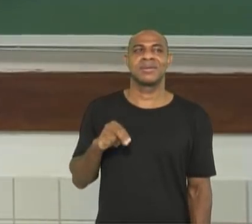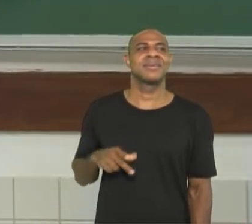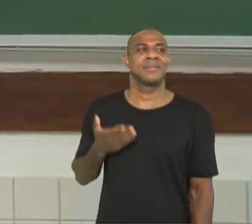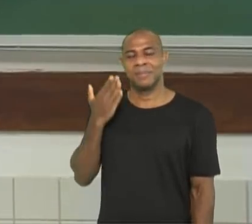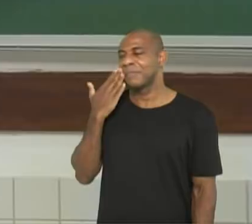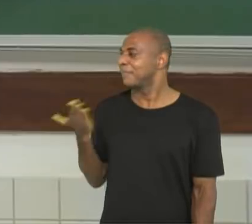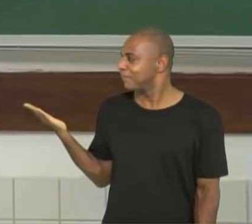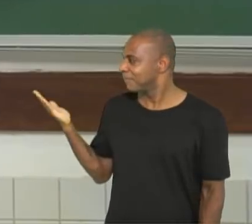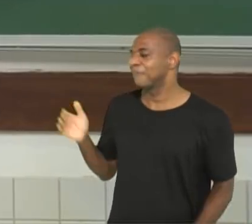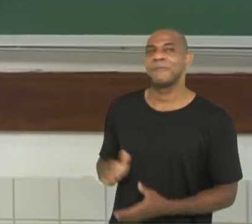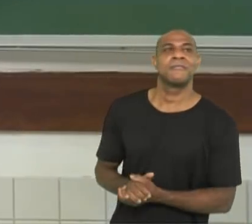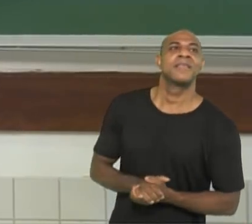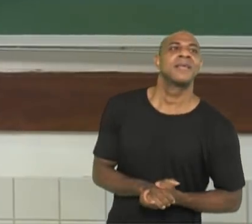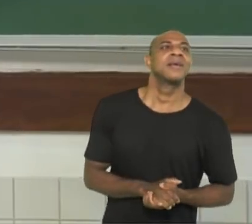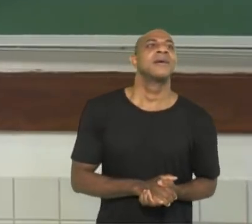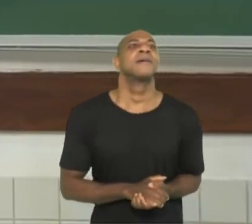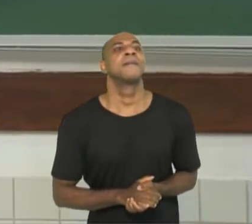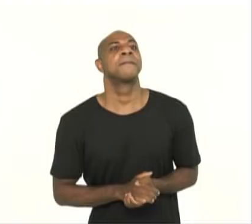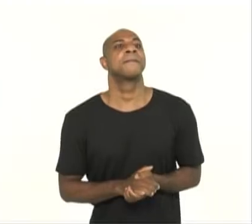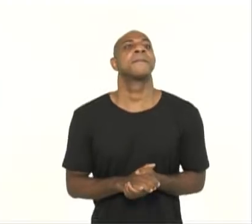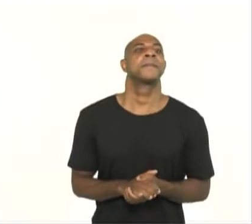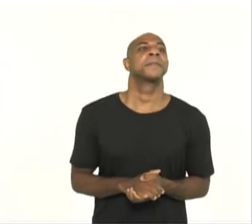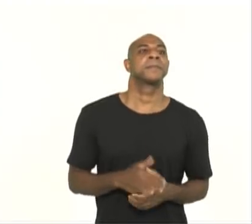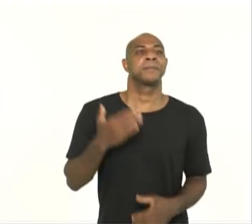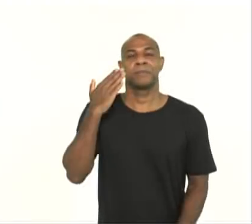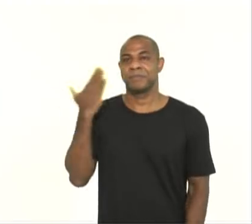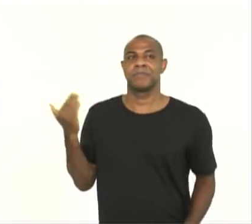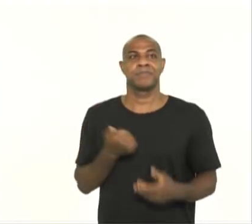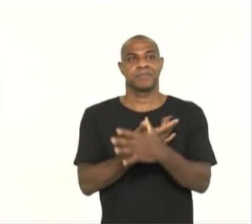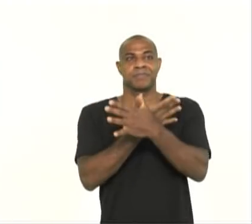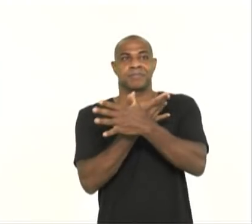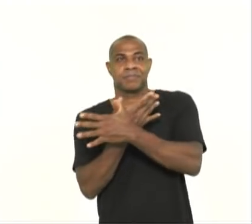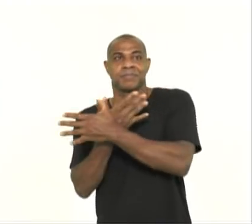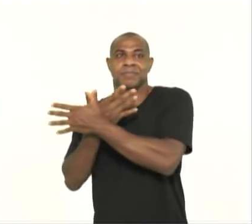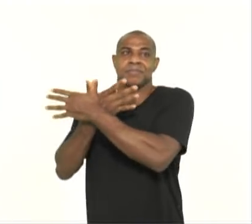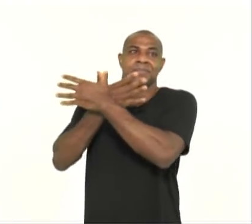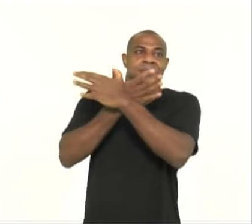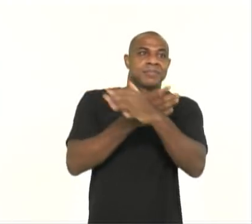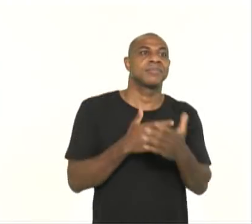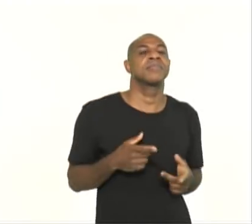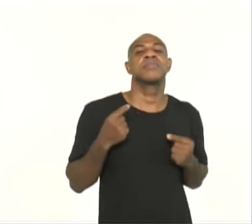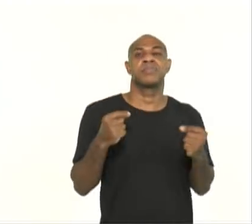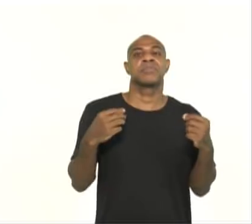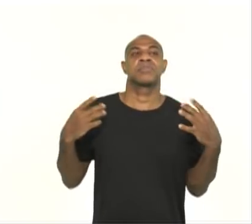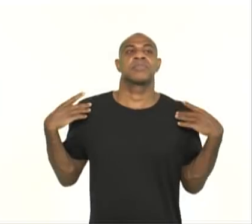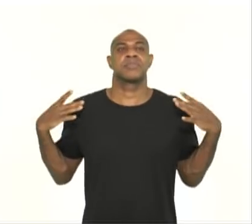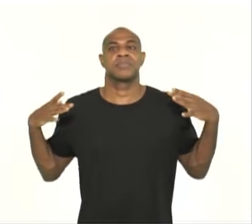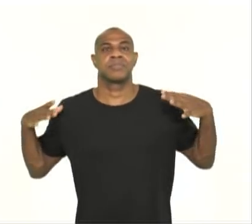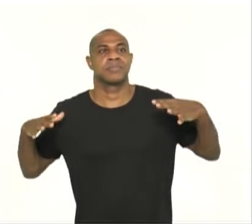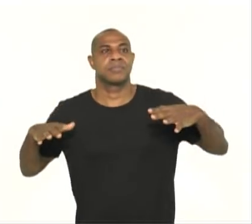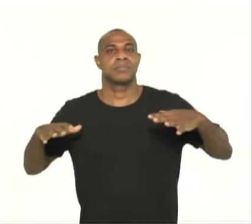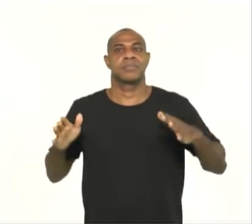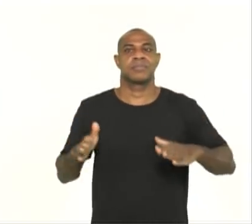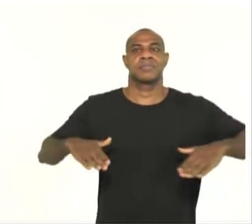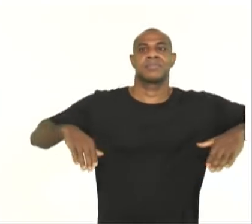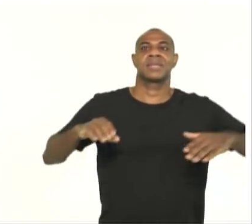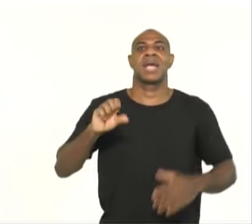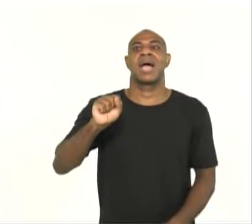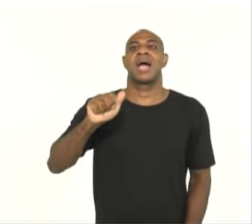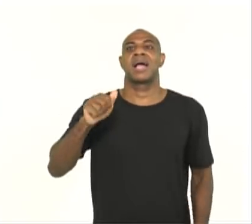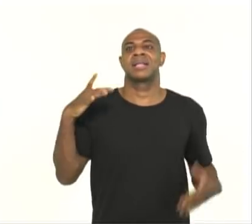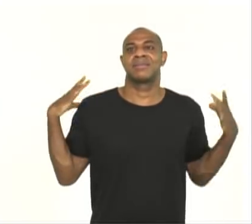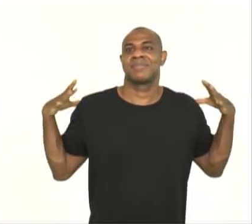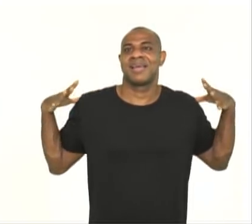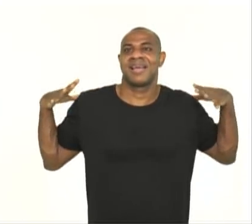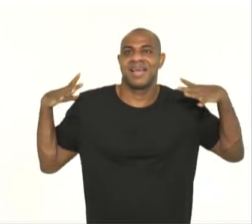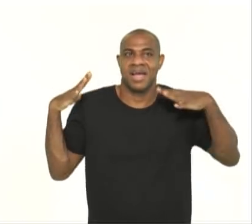Além disso, as aves, elas têm os membros anteriores delas chamados de asas. E as